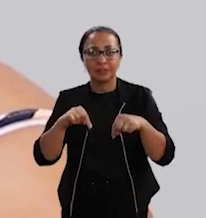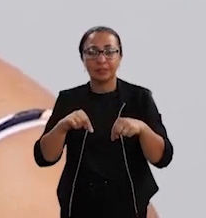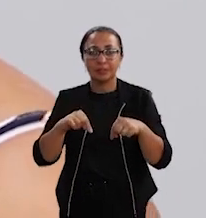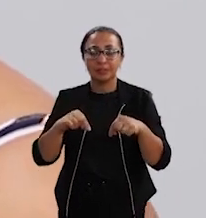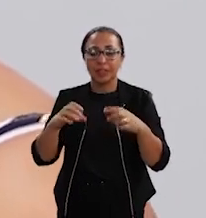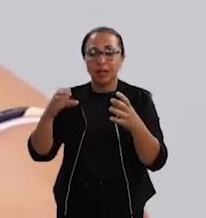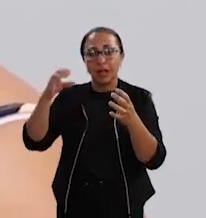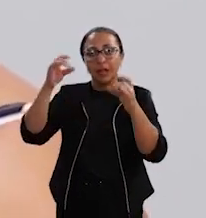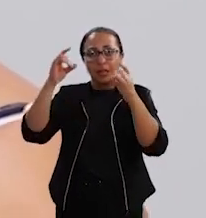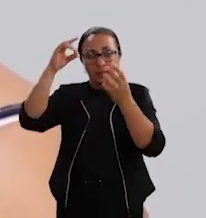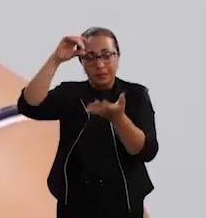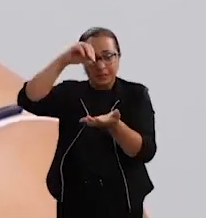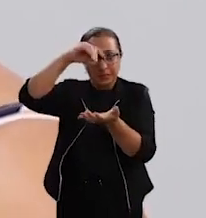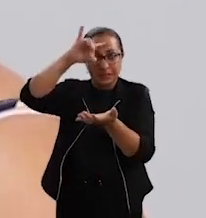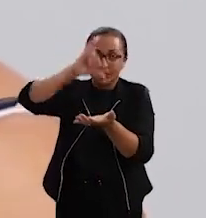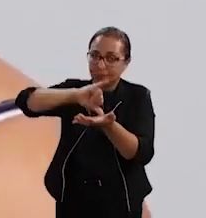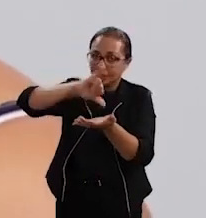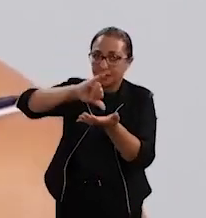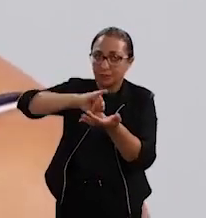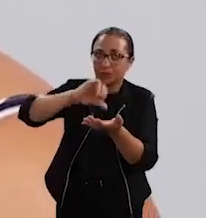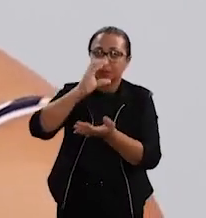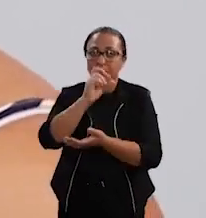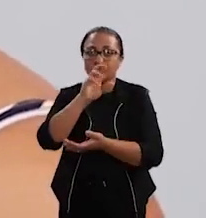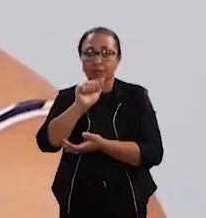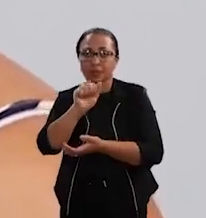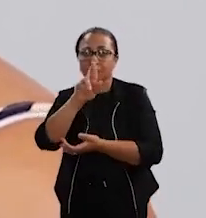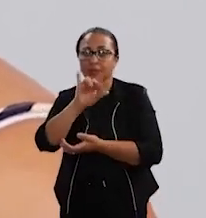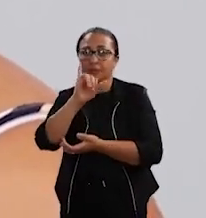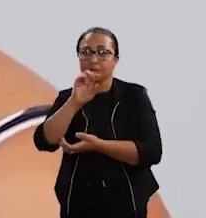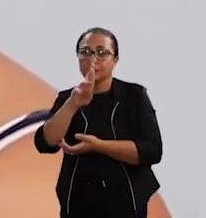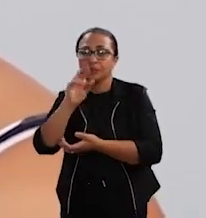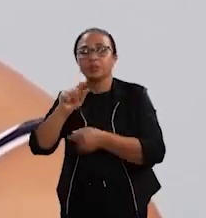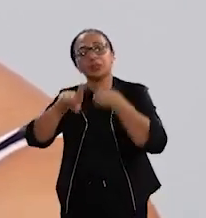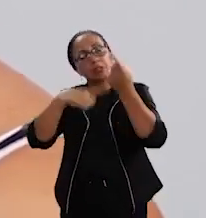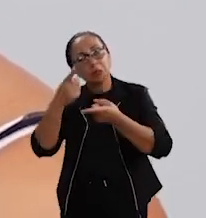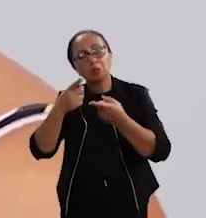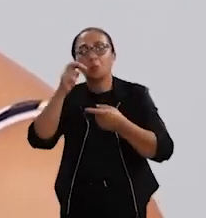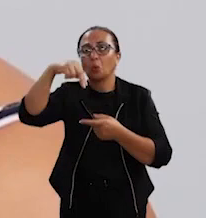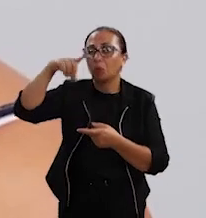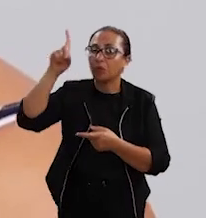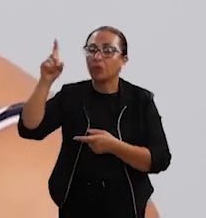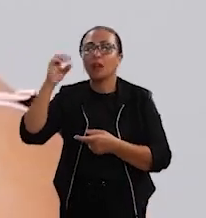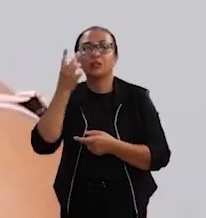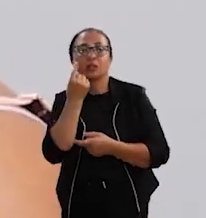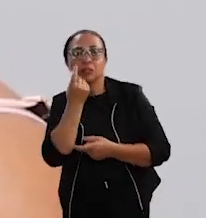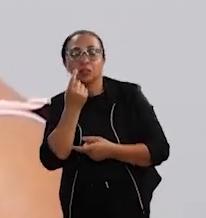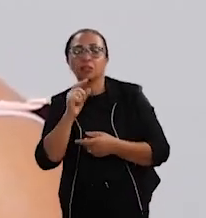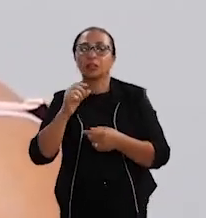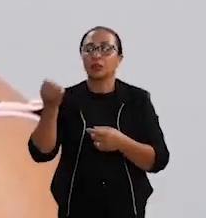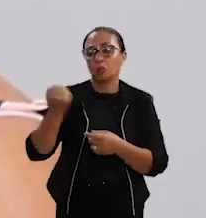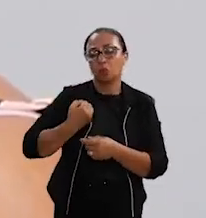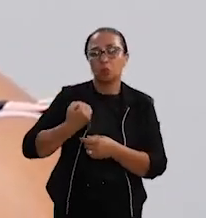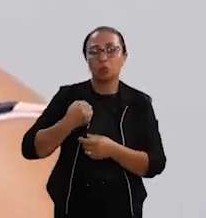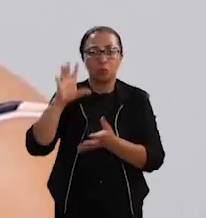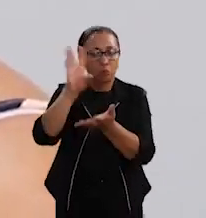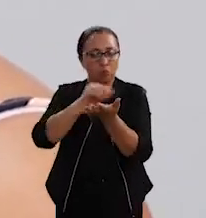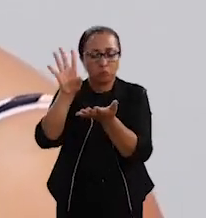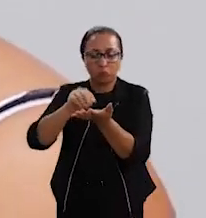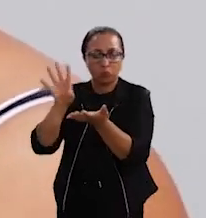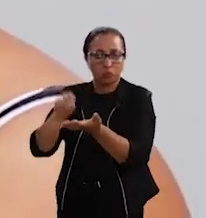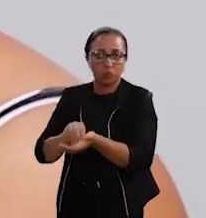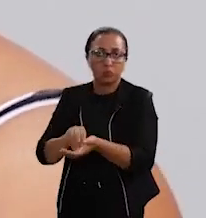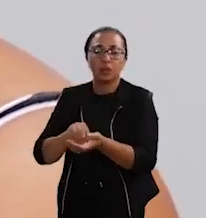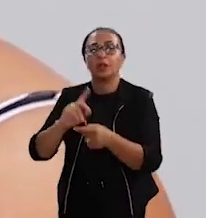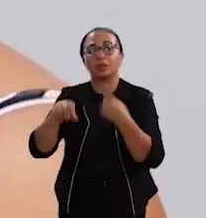nessa comarca na região do Cariri a partir dessa perspectiva do Nordeste, do Ceará. A partir desses dados, né, que